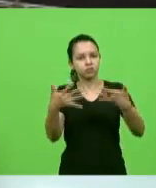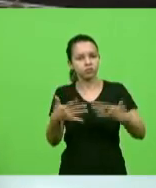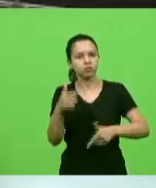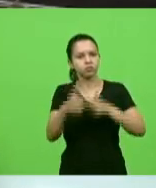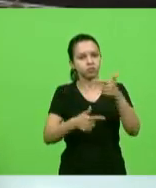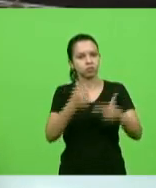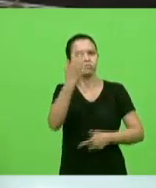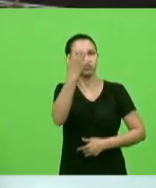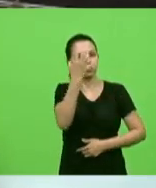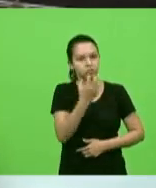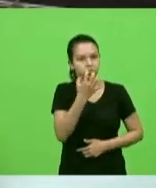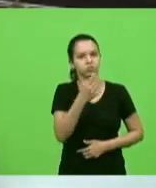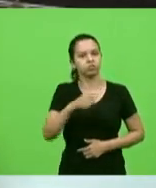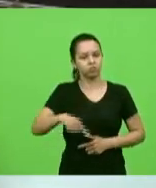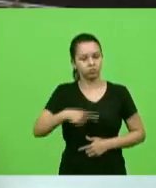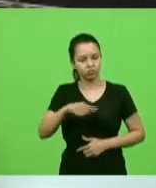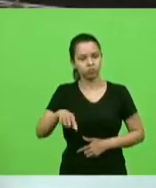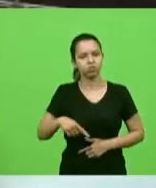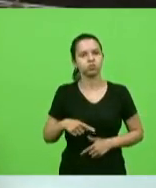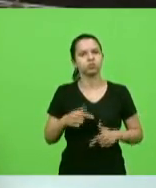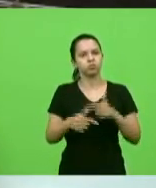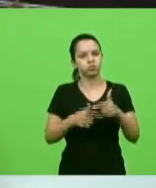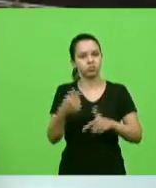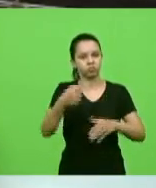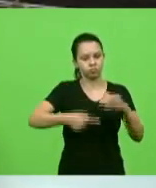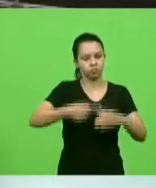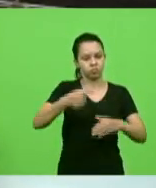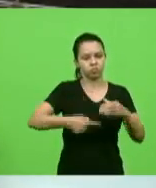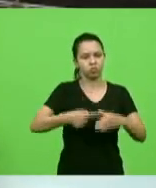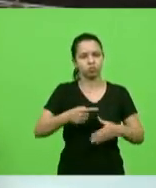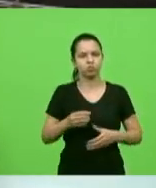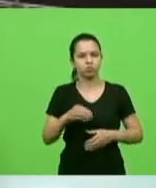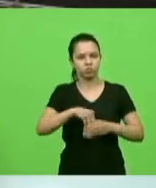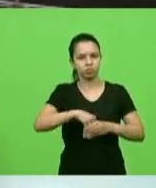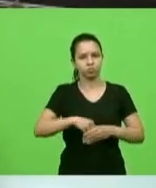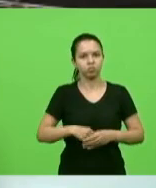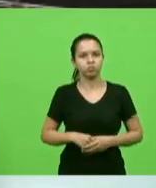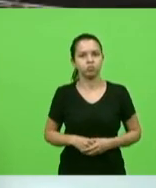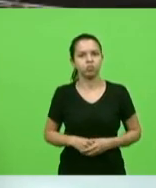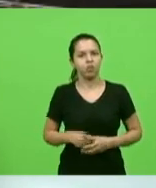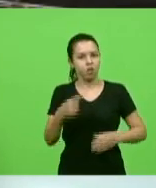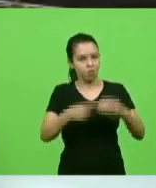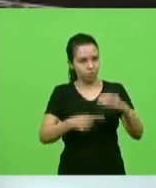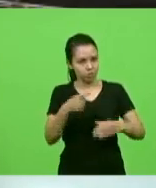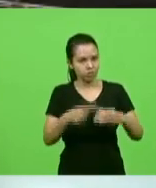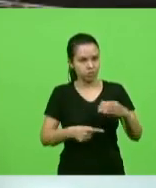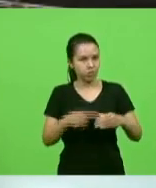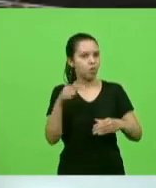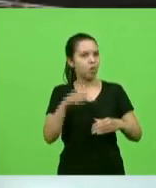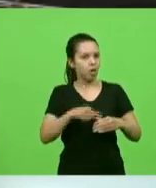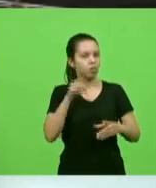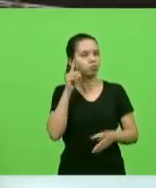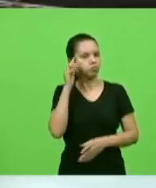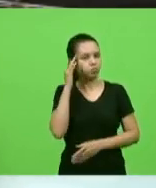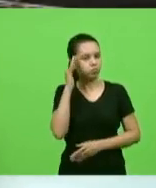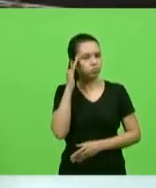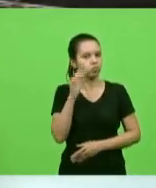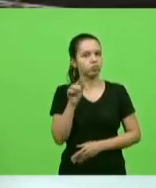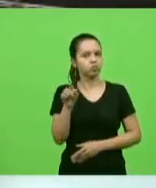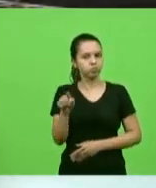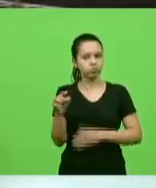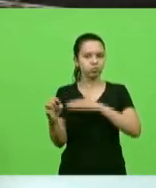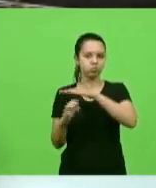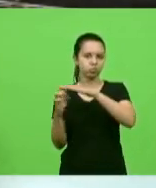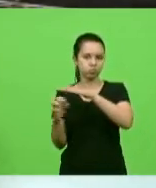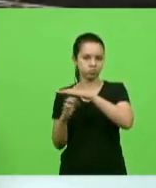que realizamos durante três meses da comissão a comissão entendeu que eu empresar